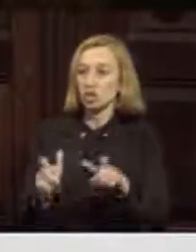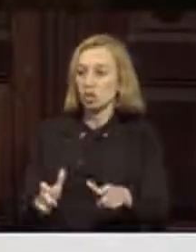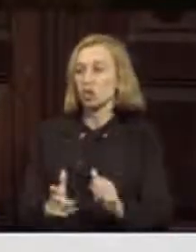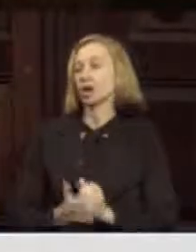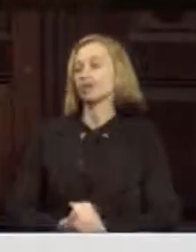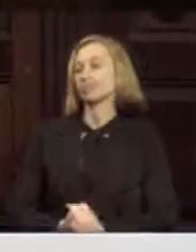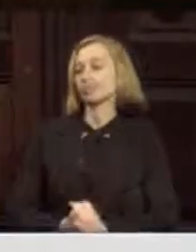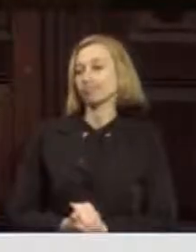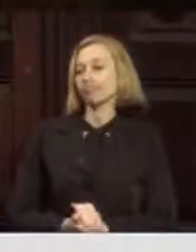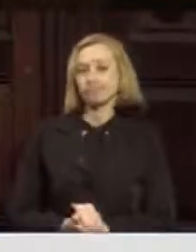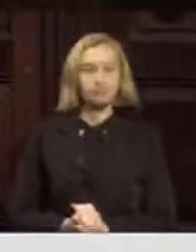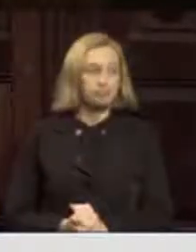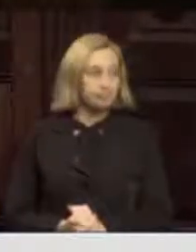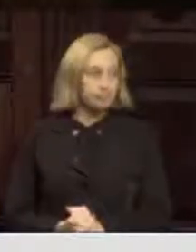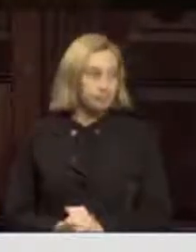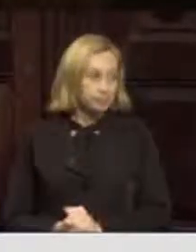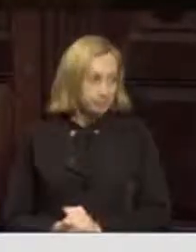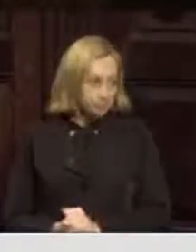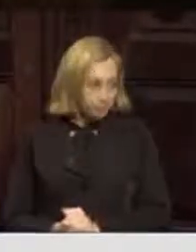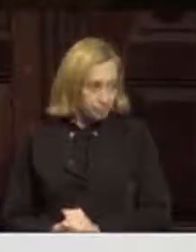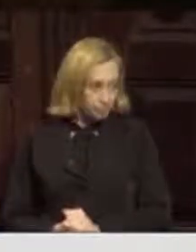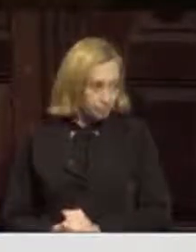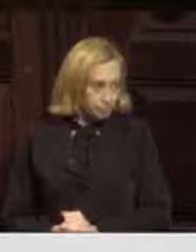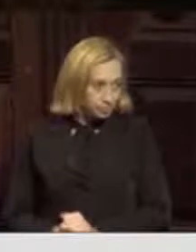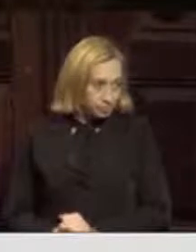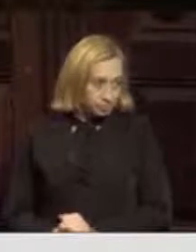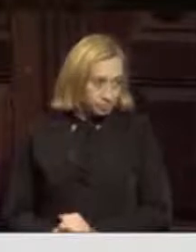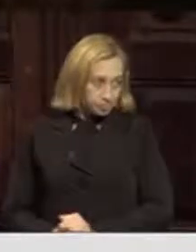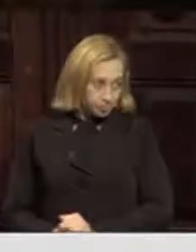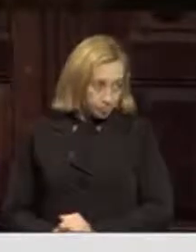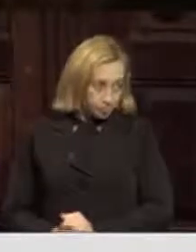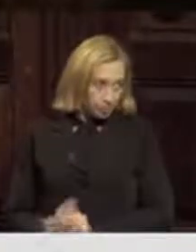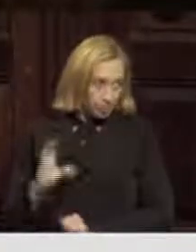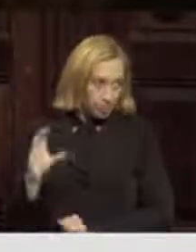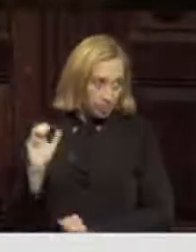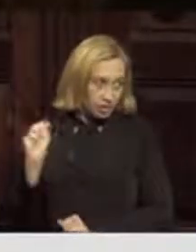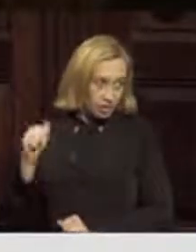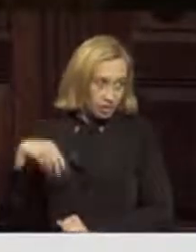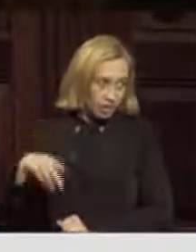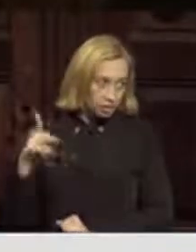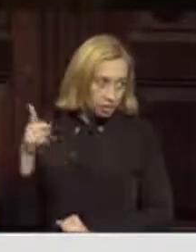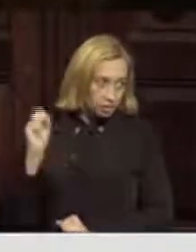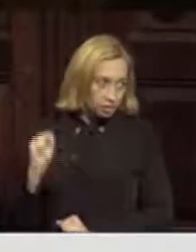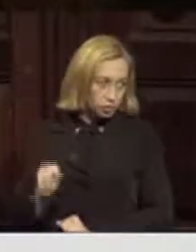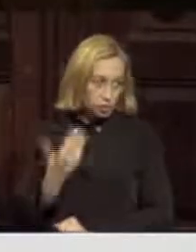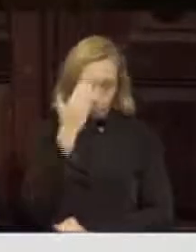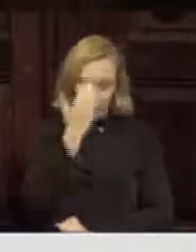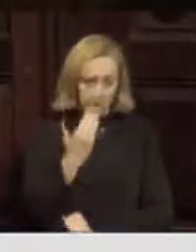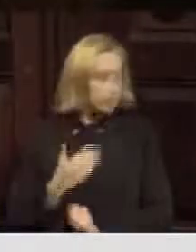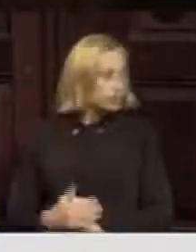Colégio Agrícola Antônio Sarto na cidade de Campos dos Goytacazes. Muito obrigado, presidente.